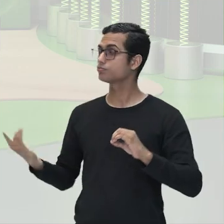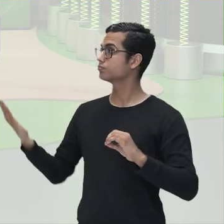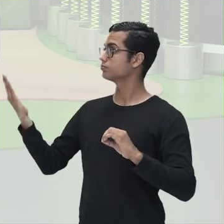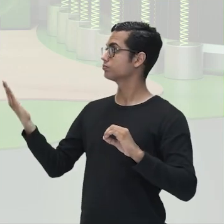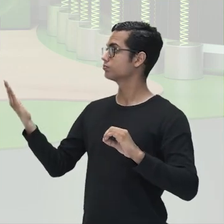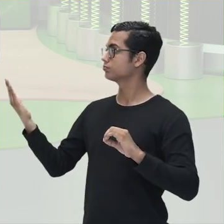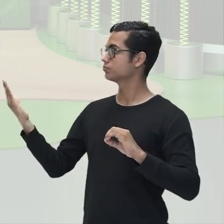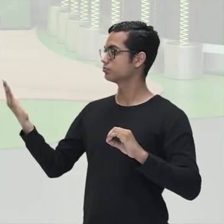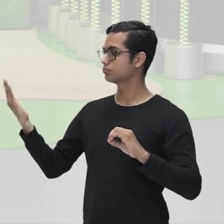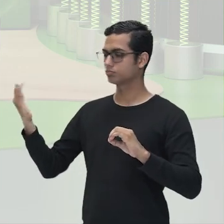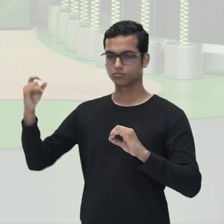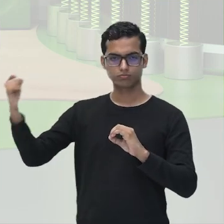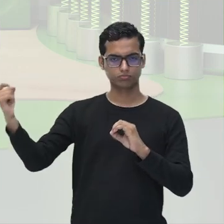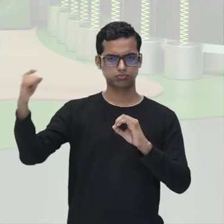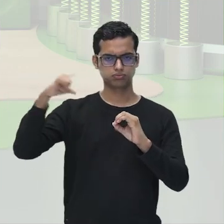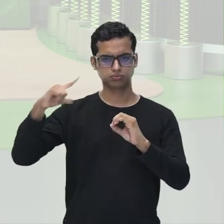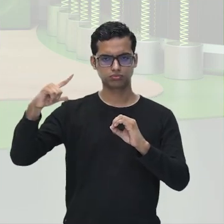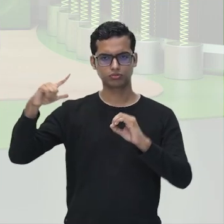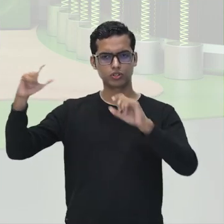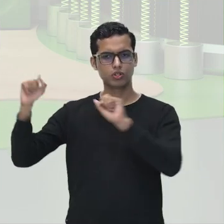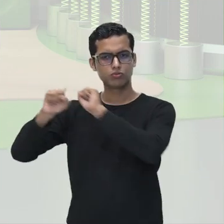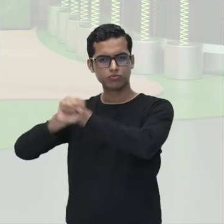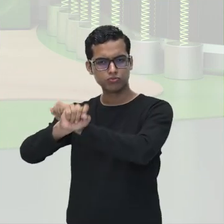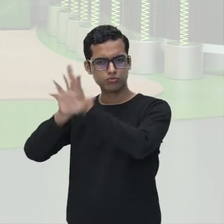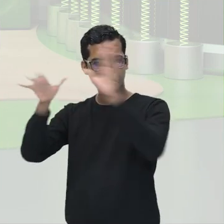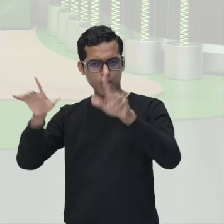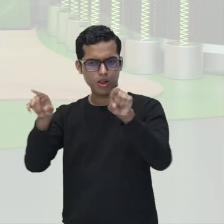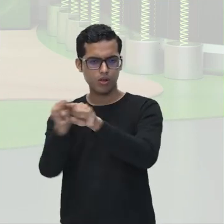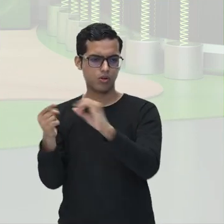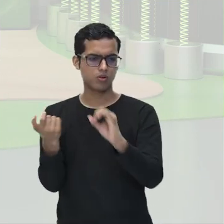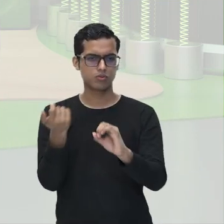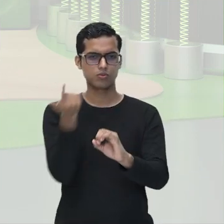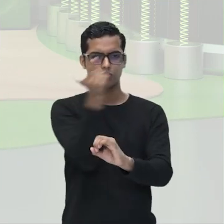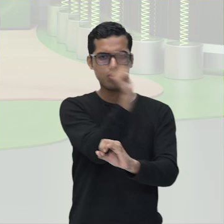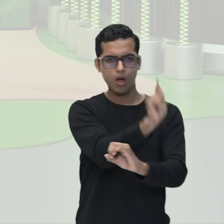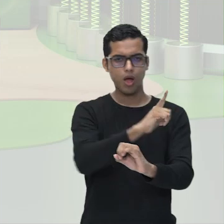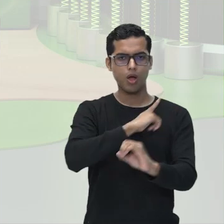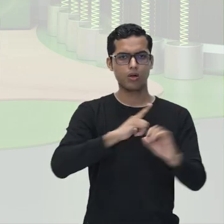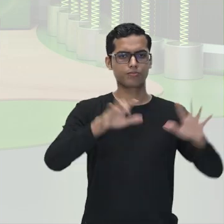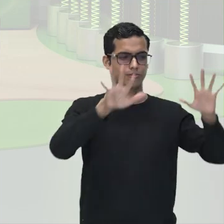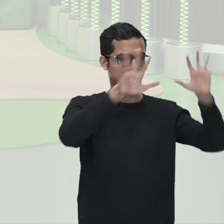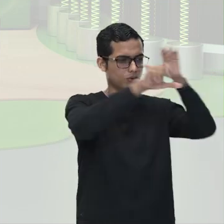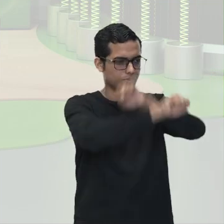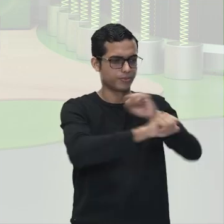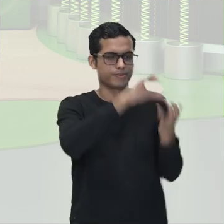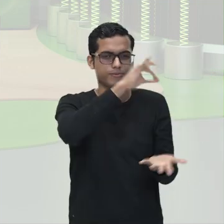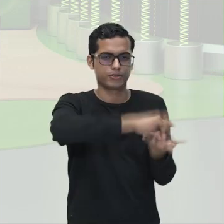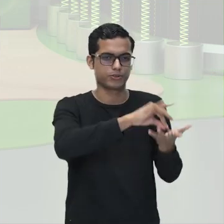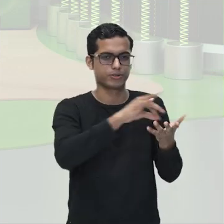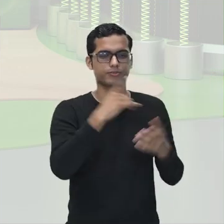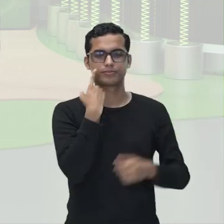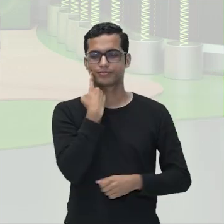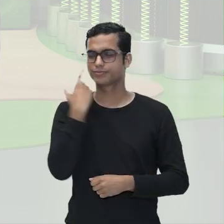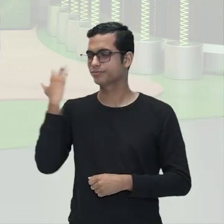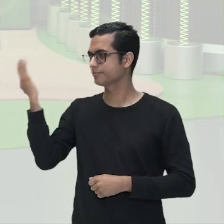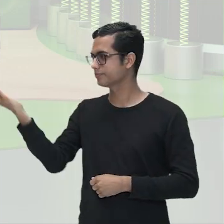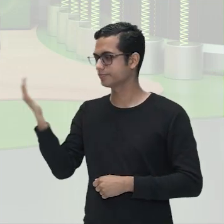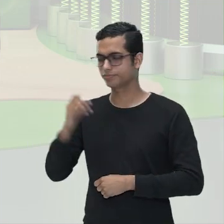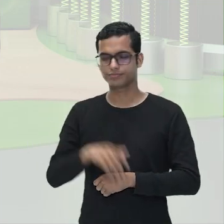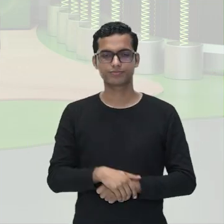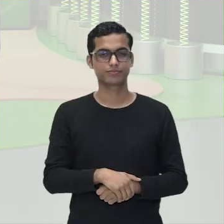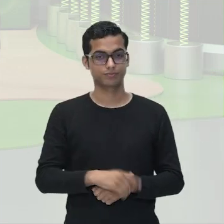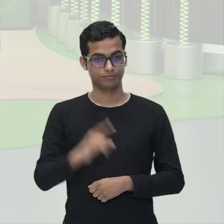Sol e a outra permanecendo na penumbra, as alternâncias dos dias e das